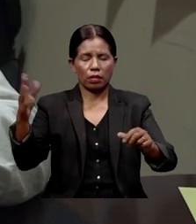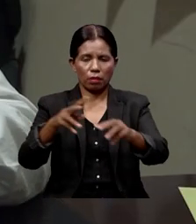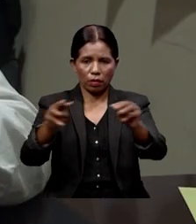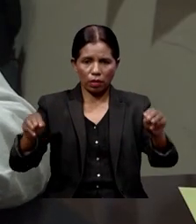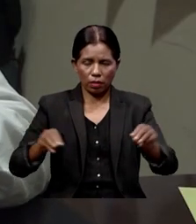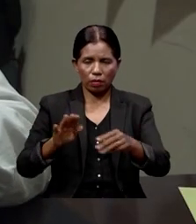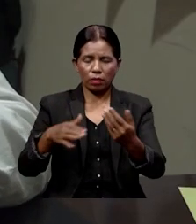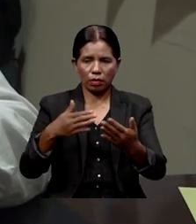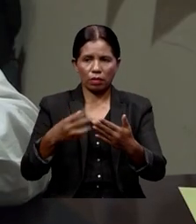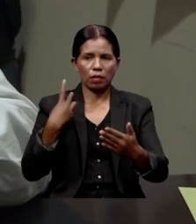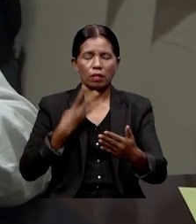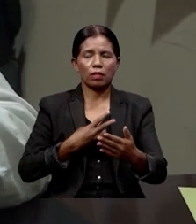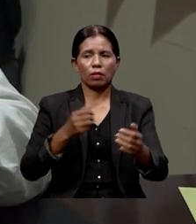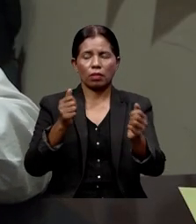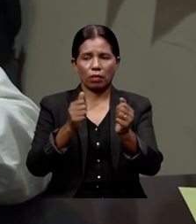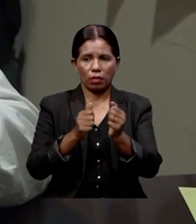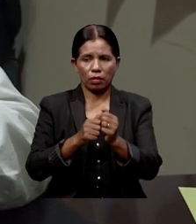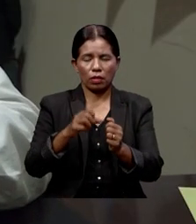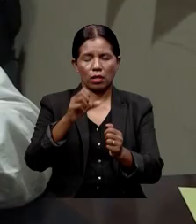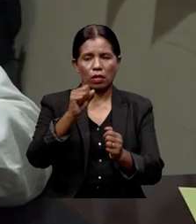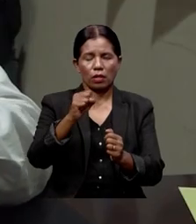município, e né, Itaho Sors, aha,